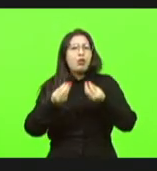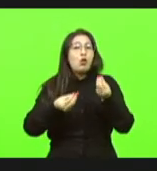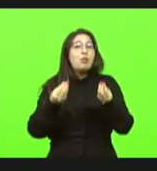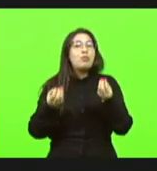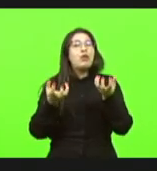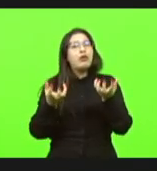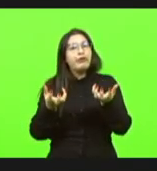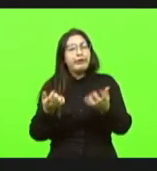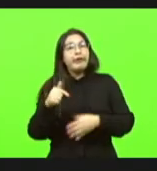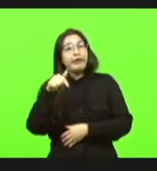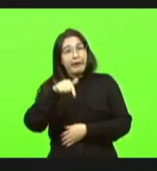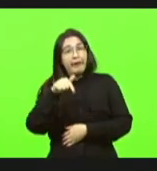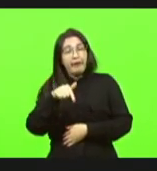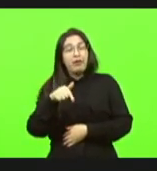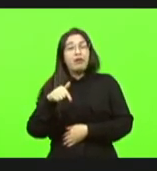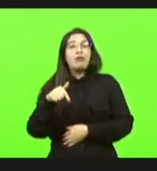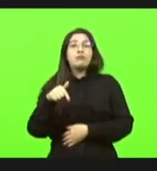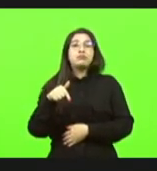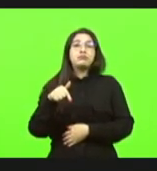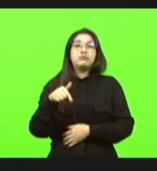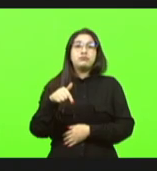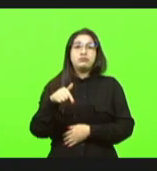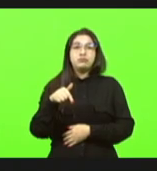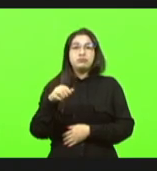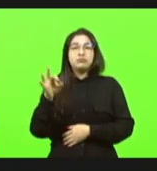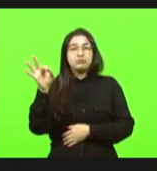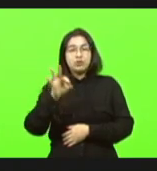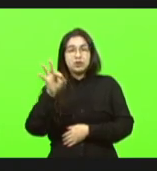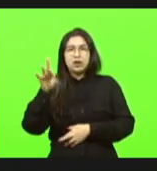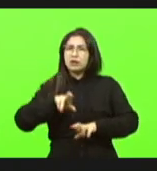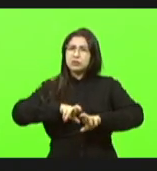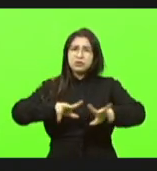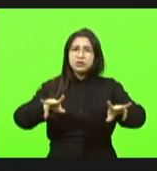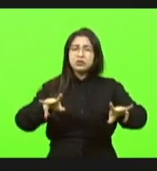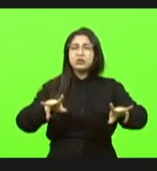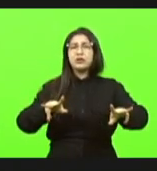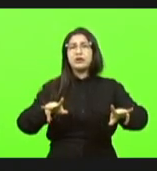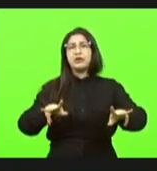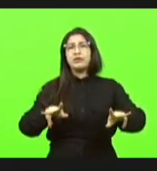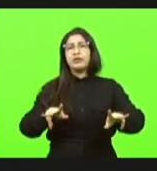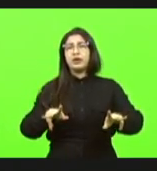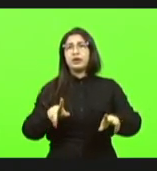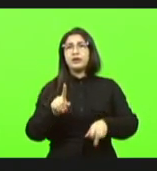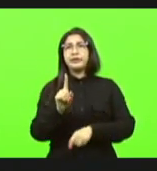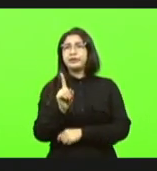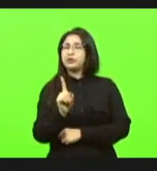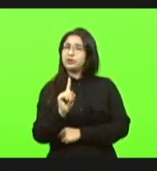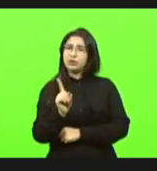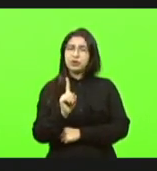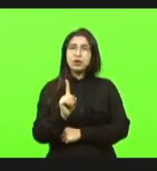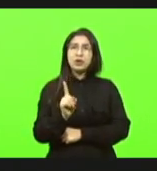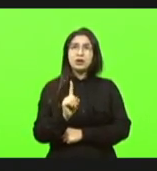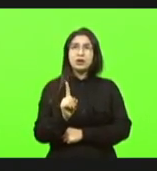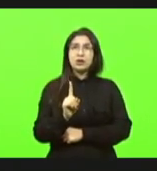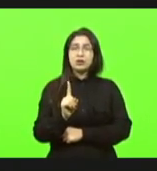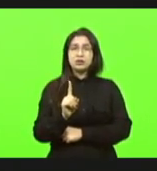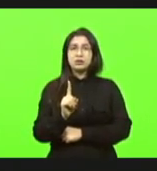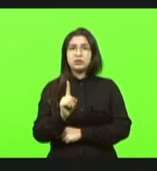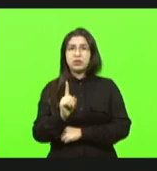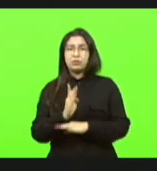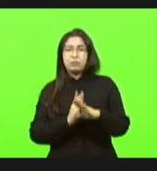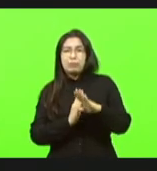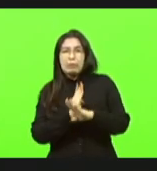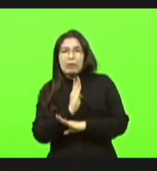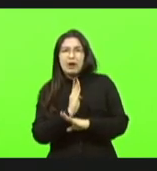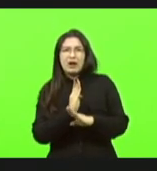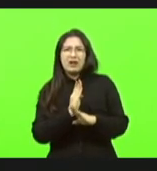que eu esperava em relação ao governo do estado uma livro diferenciada e não vai ser esgotando aquele